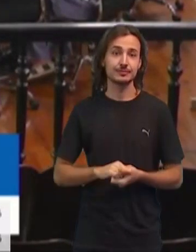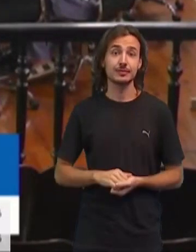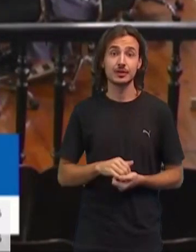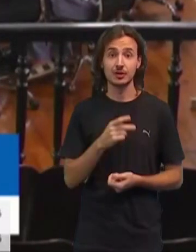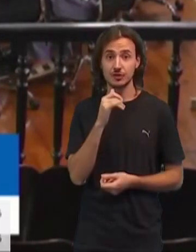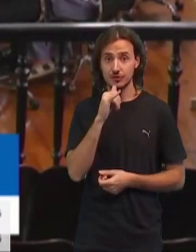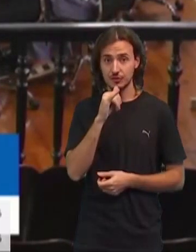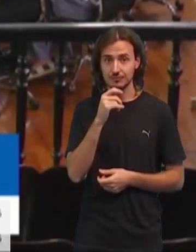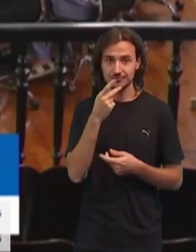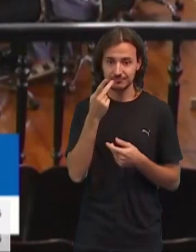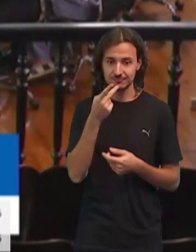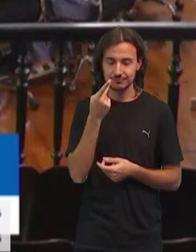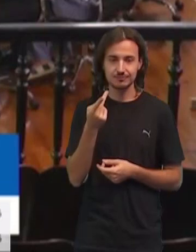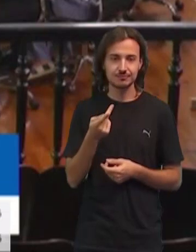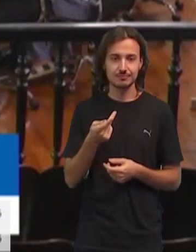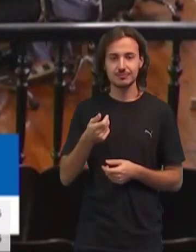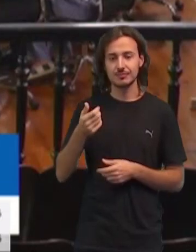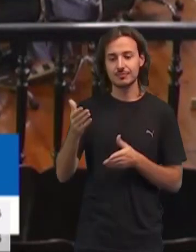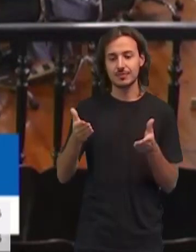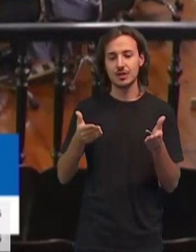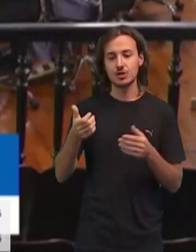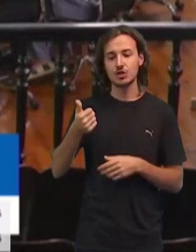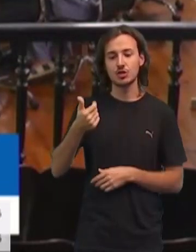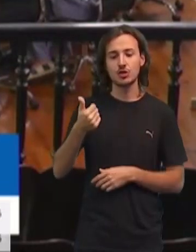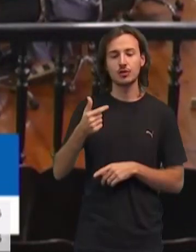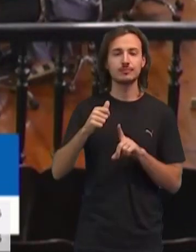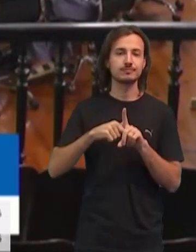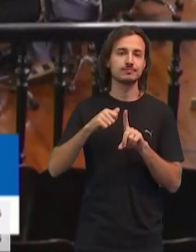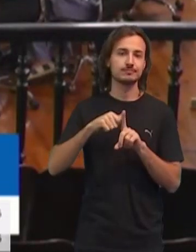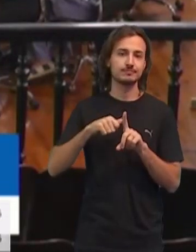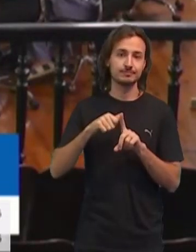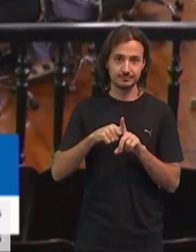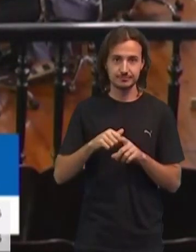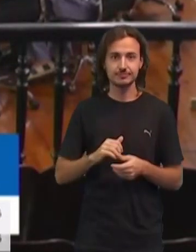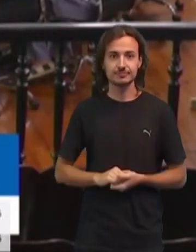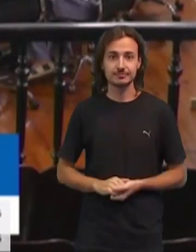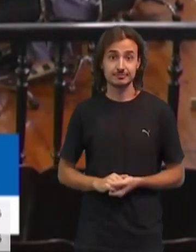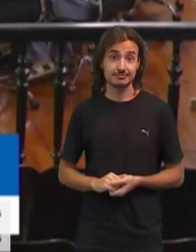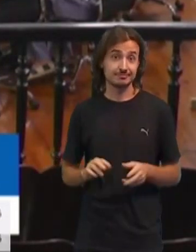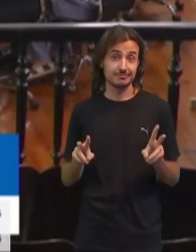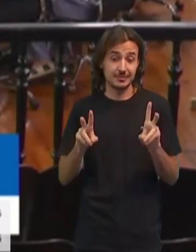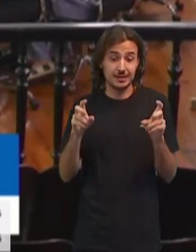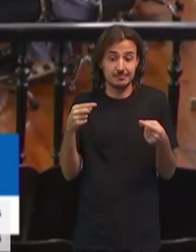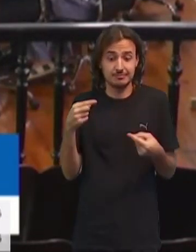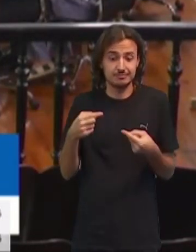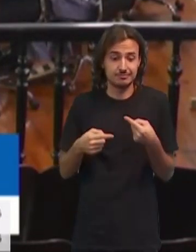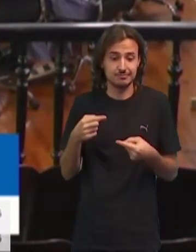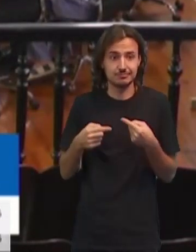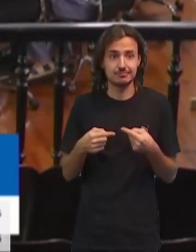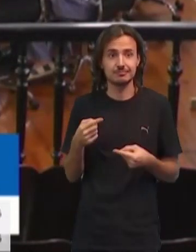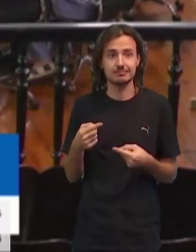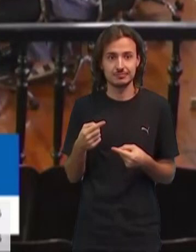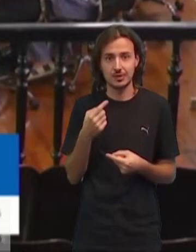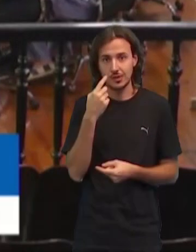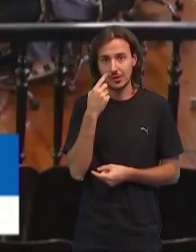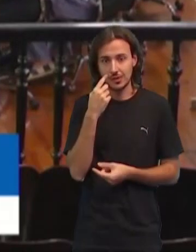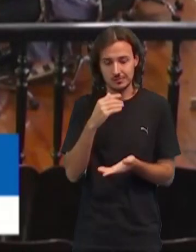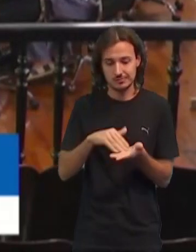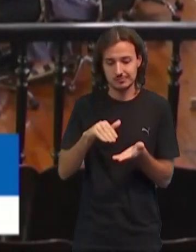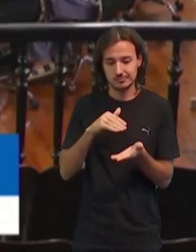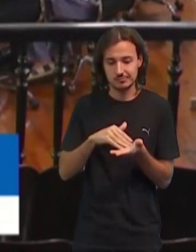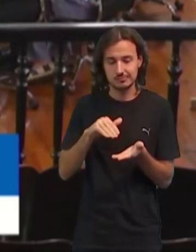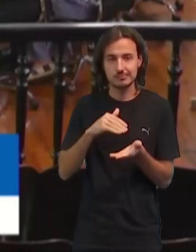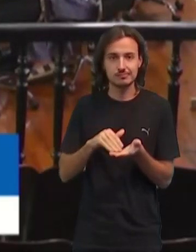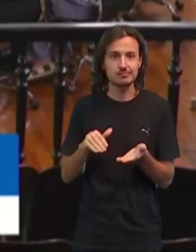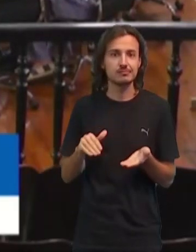Então, comparativo do ano passado com esse ano. Quanto à questão política, menor, secretário, a